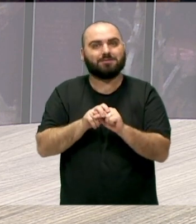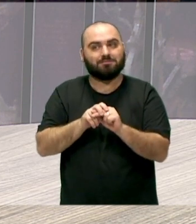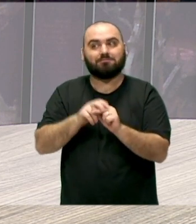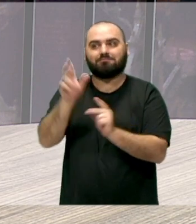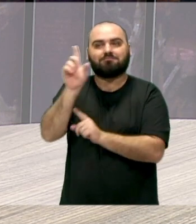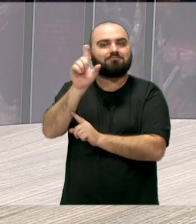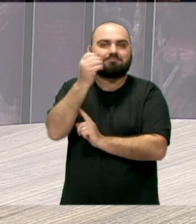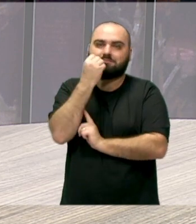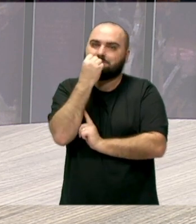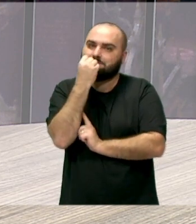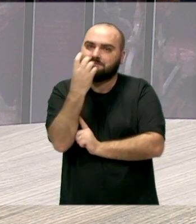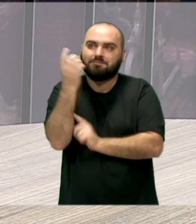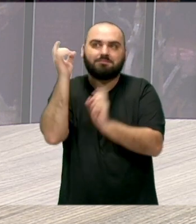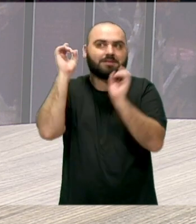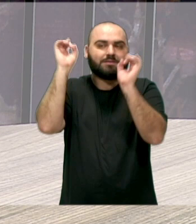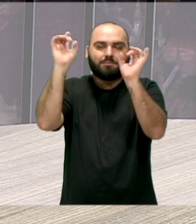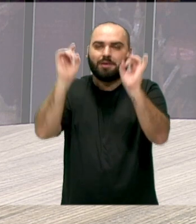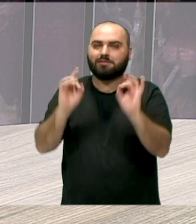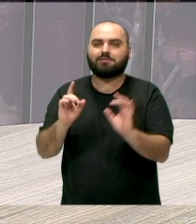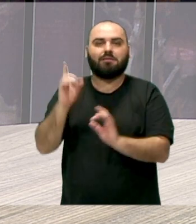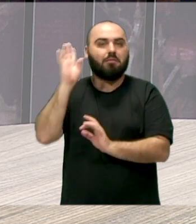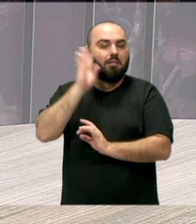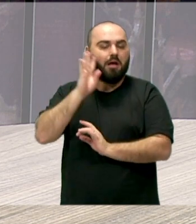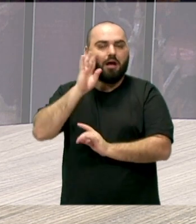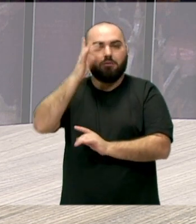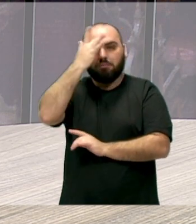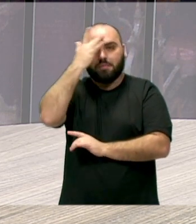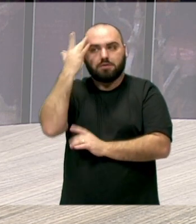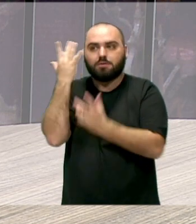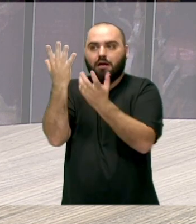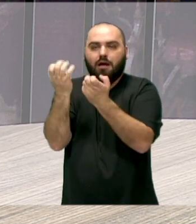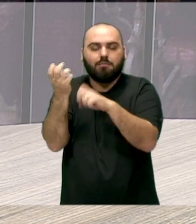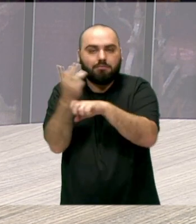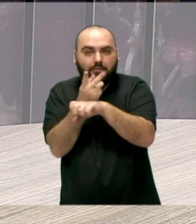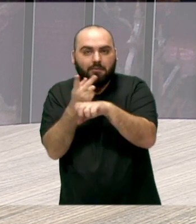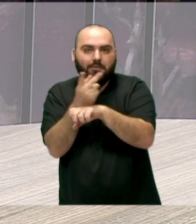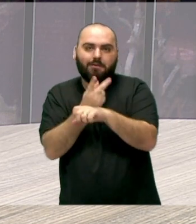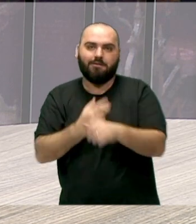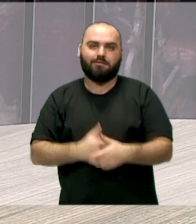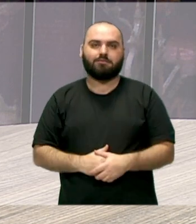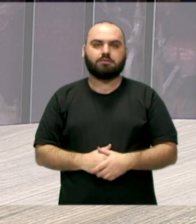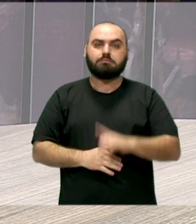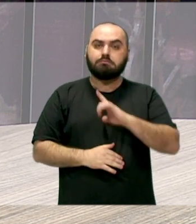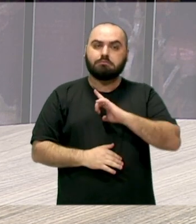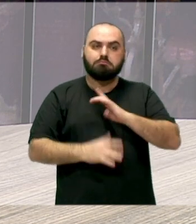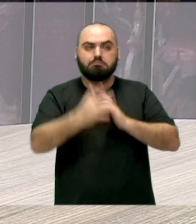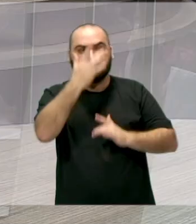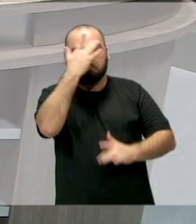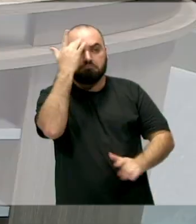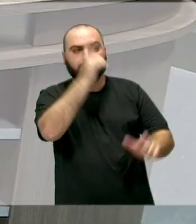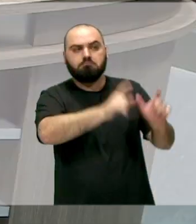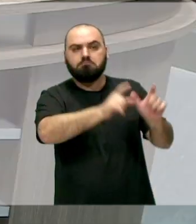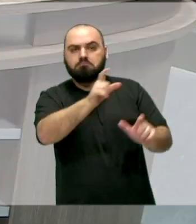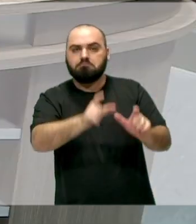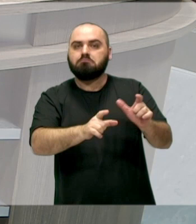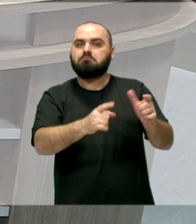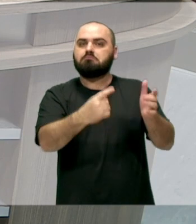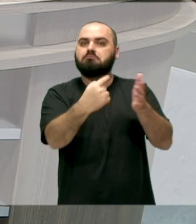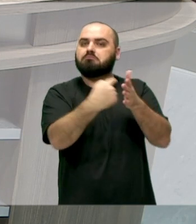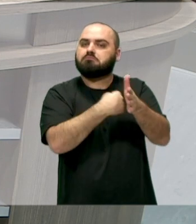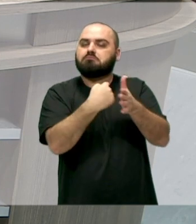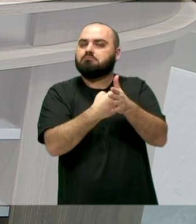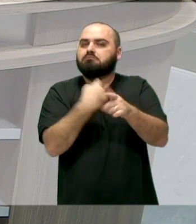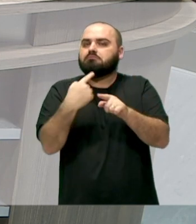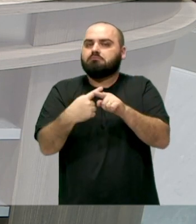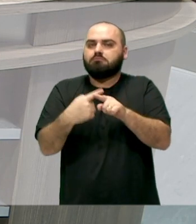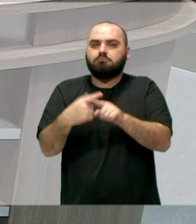gente vem tendo está sendo muito, muito legal. Tem algumas pessoas que têm perguntado, porque nas outras edições as